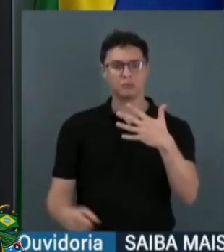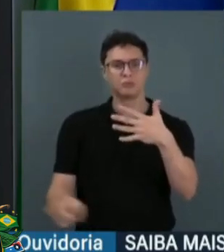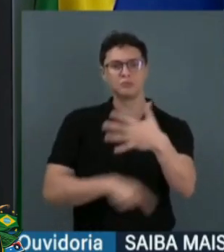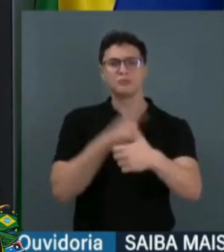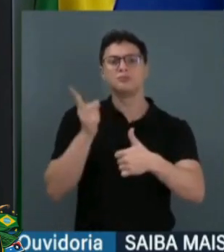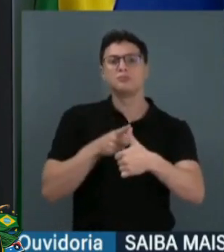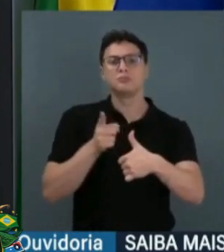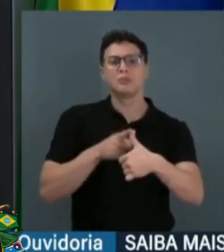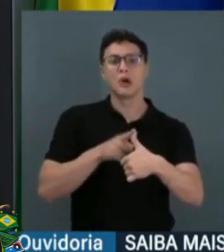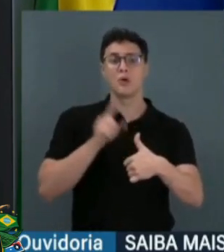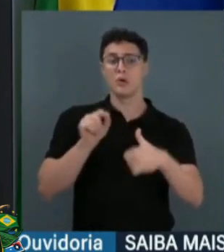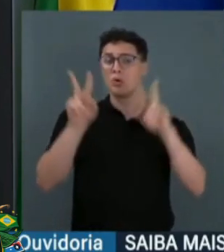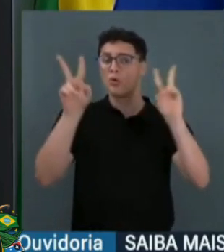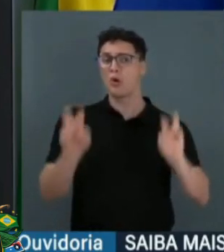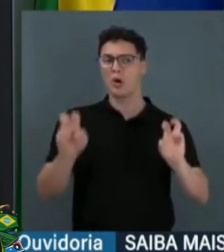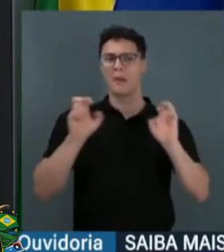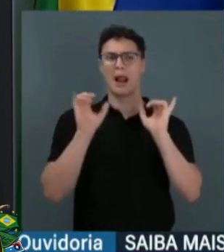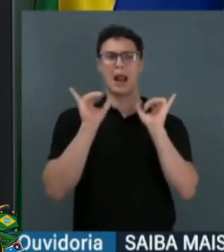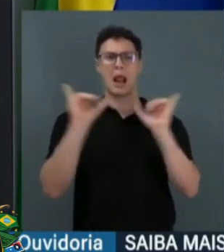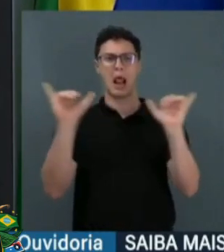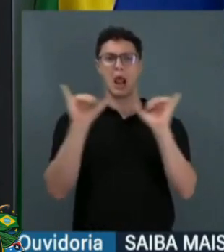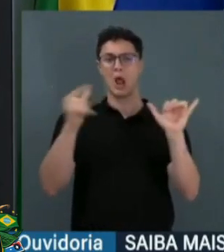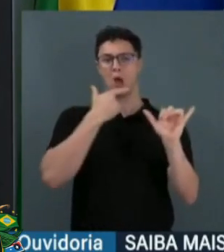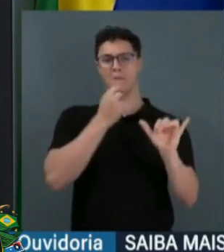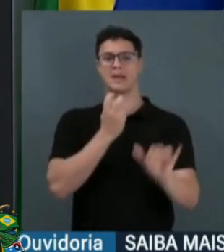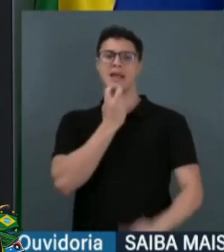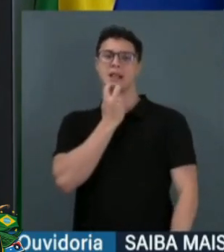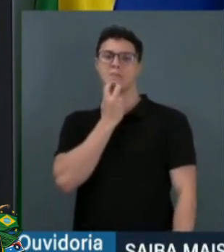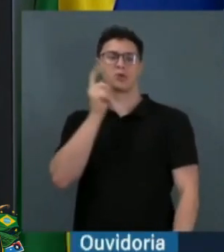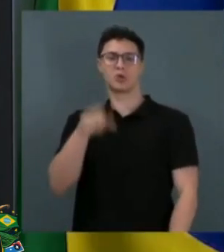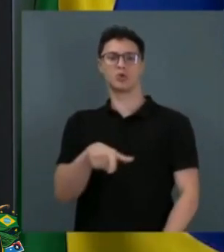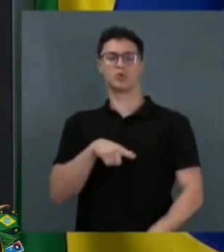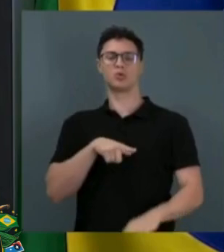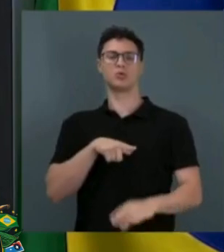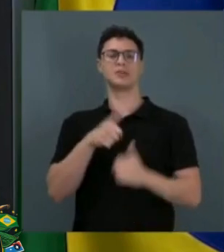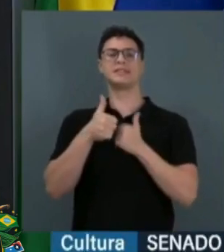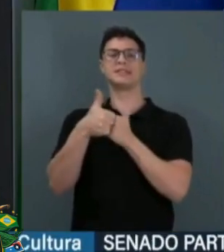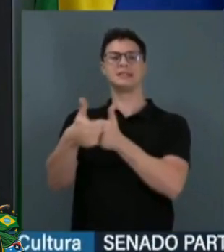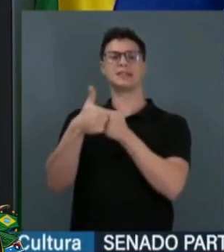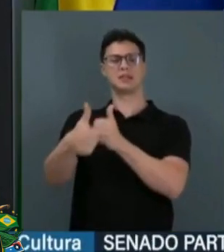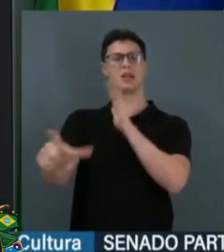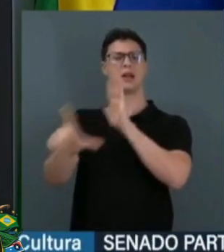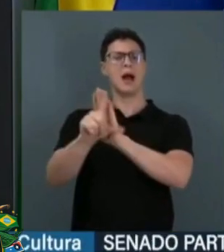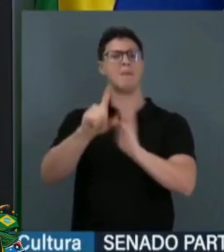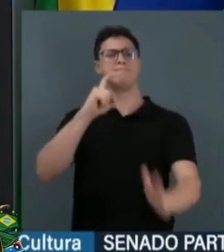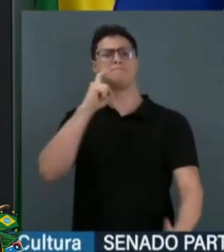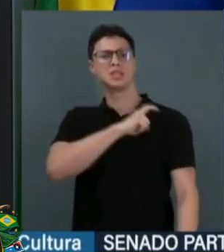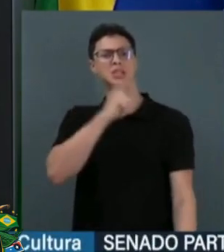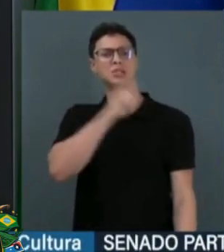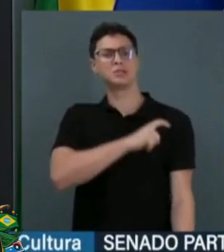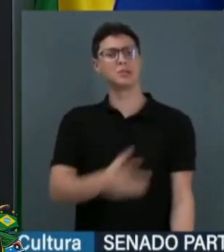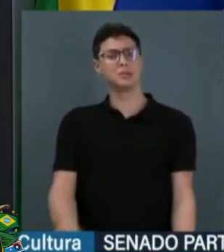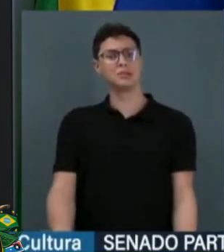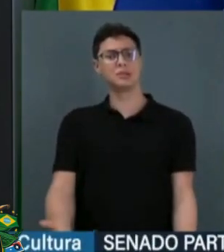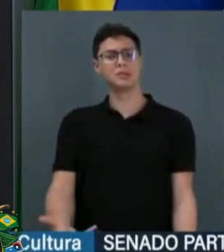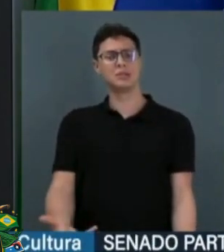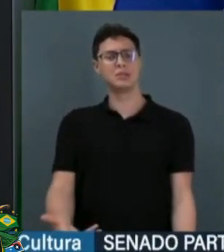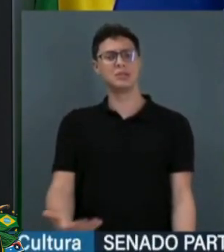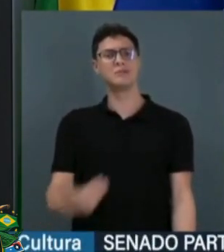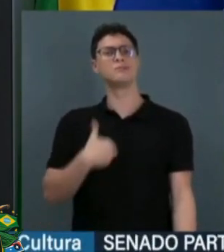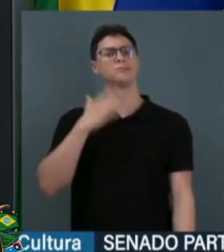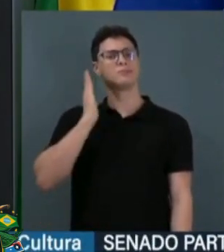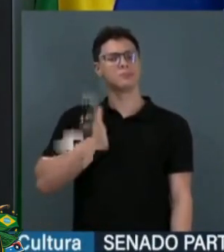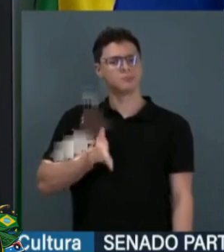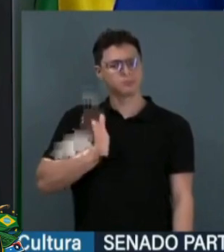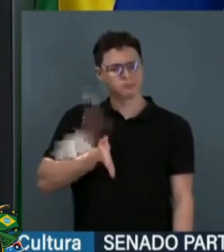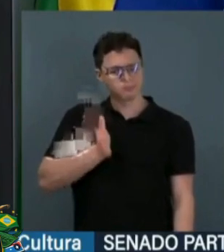Primeiro, essa questão de divulgar que o Elon Musk não está cumprindo a lei é mentira. E eu já